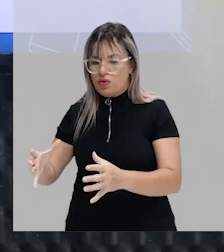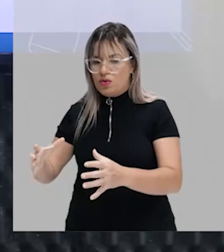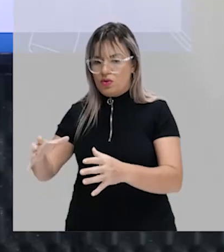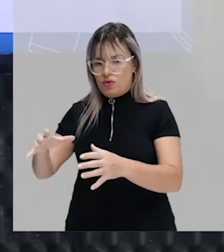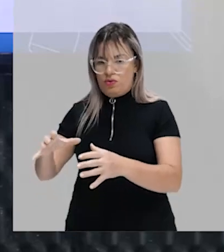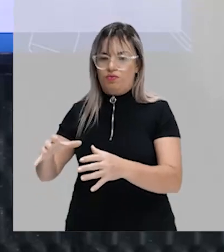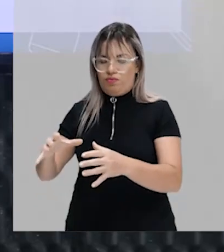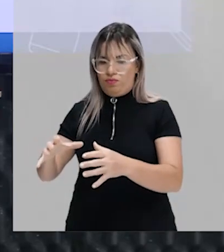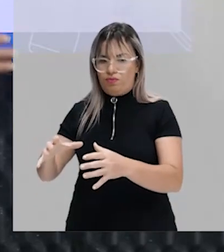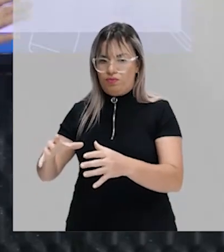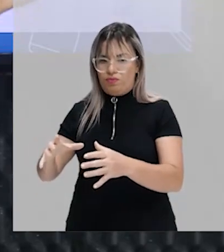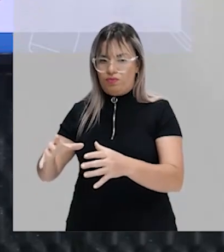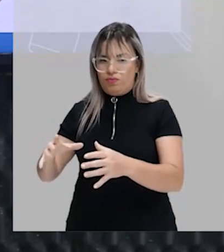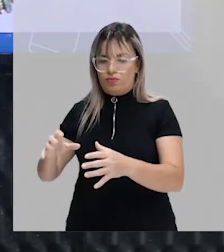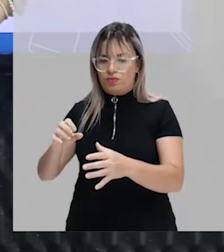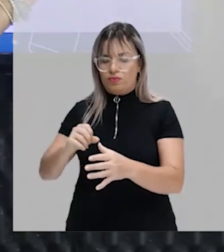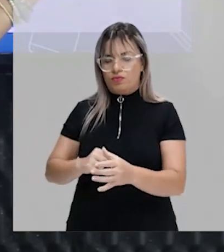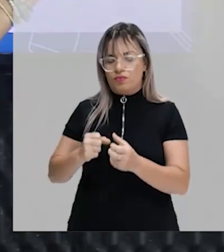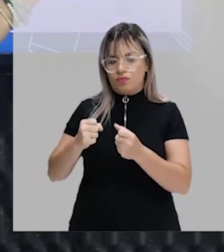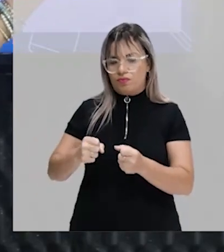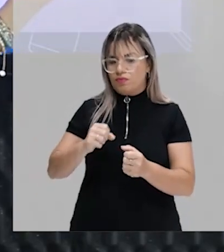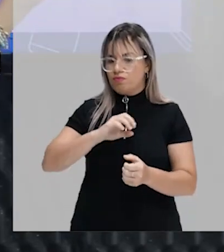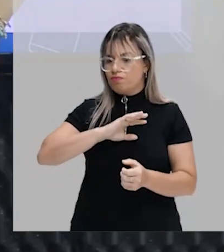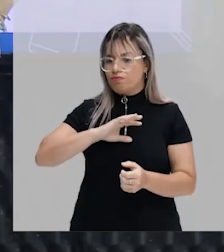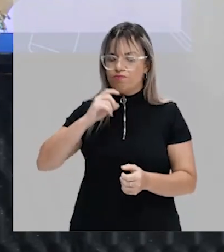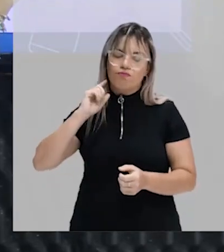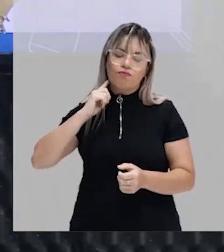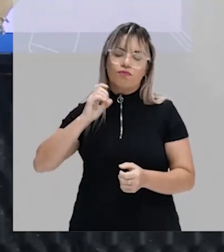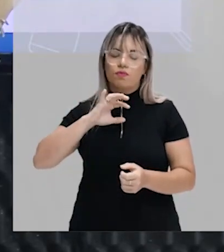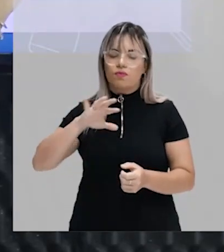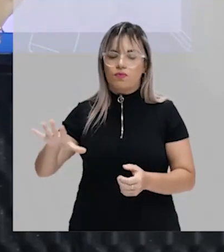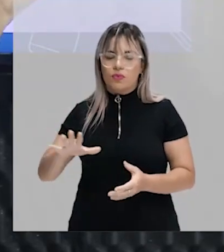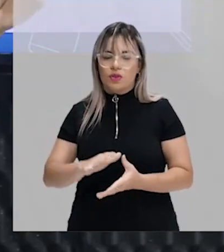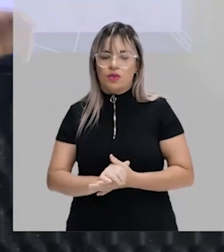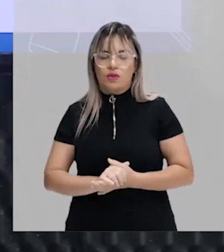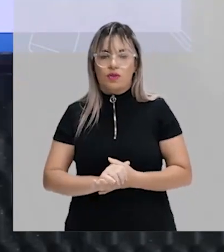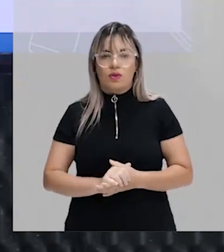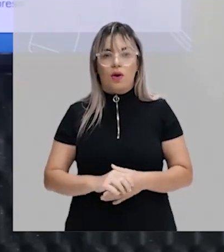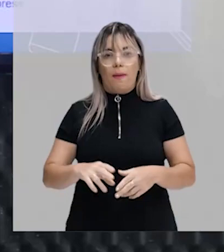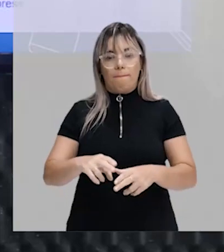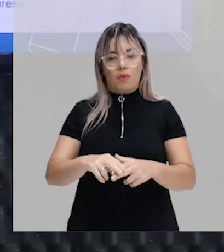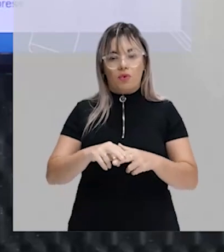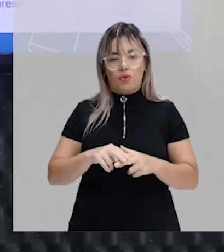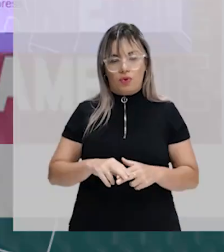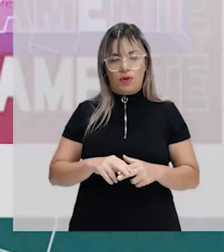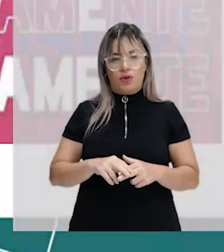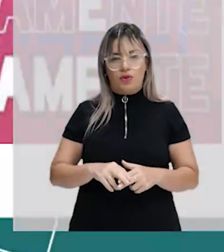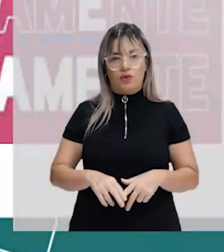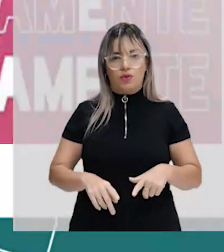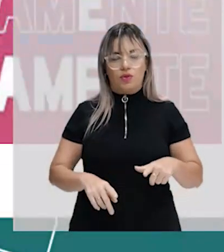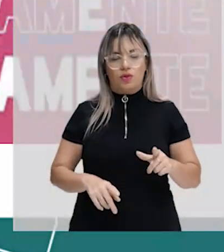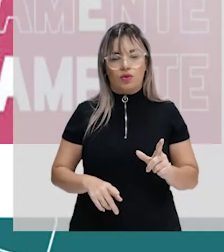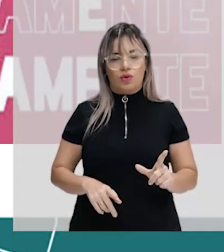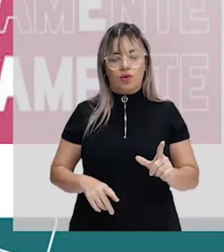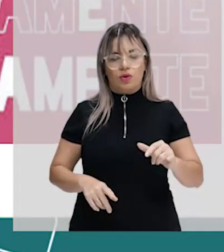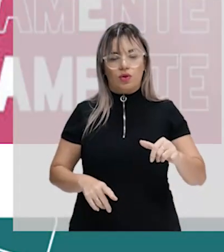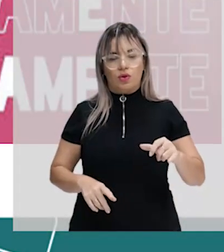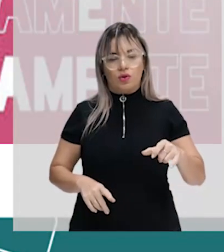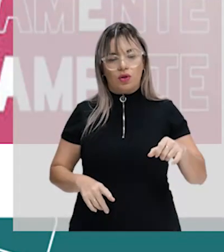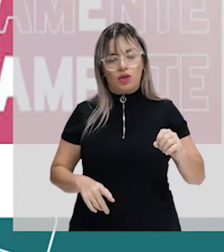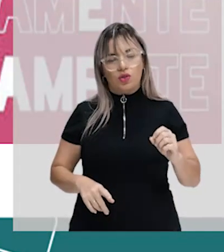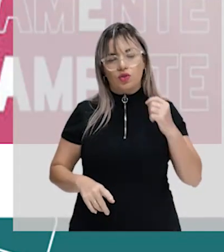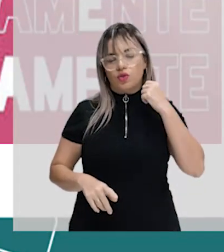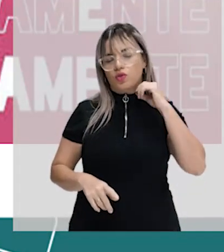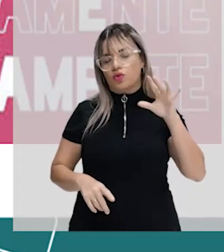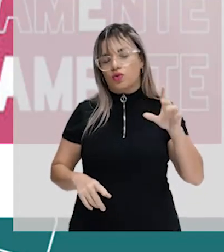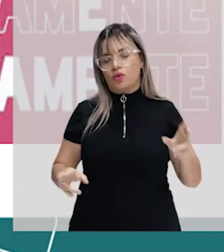descartadas. Então, o lixo como resultado do luxo, tá certo? Outra poesia